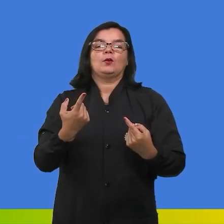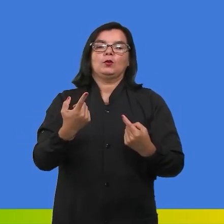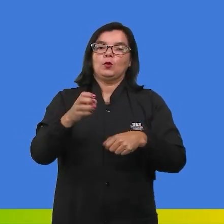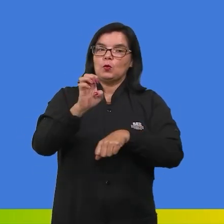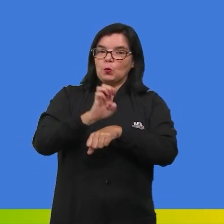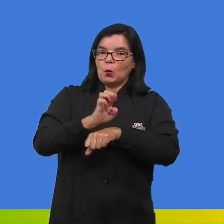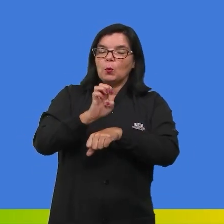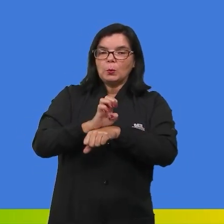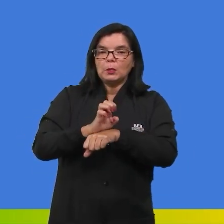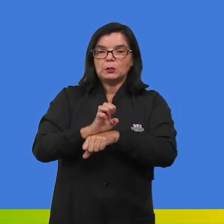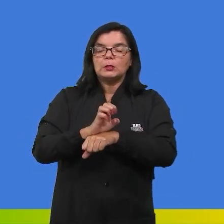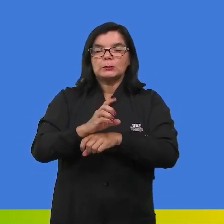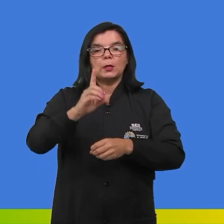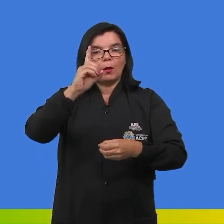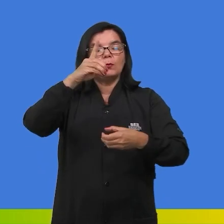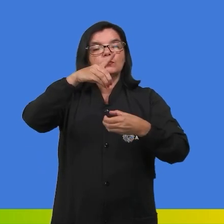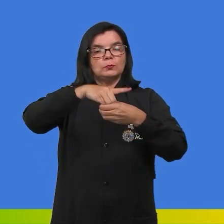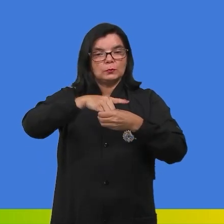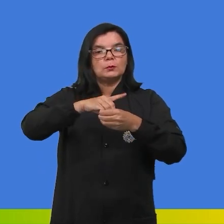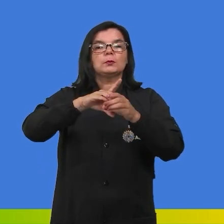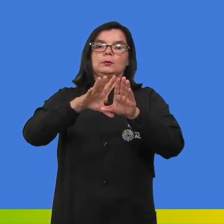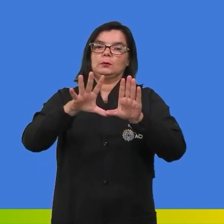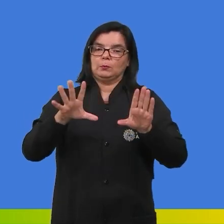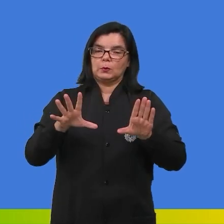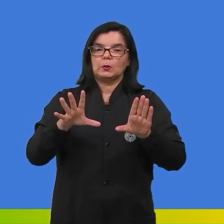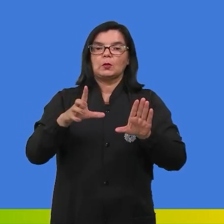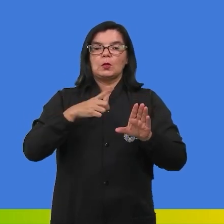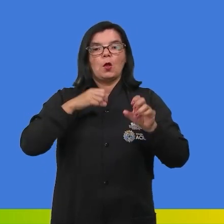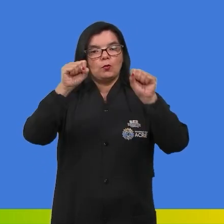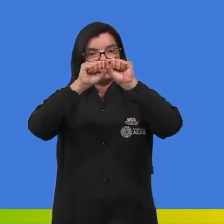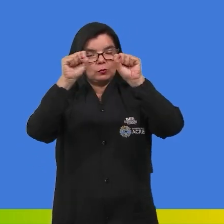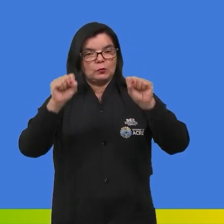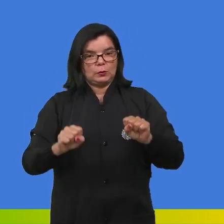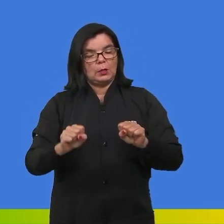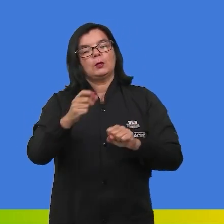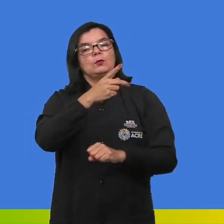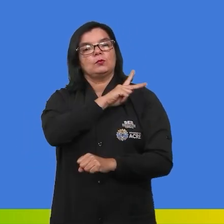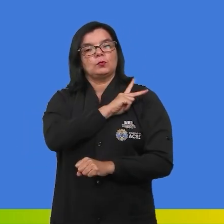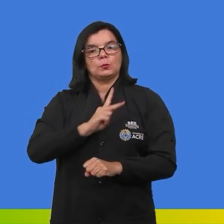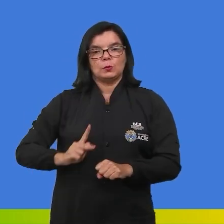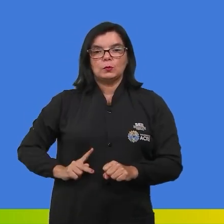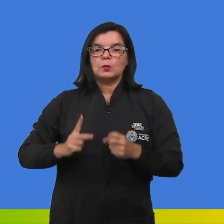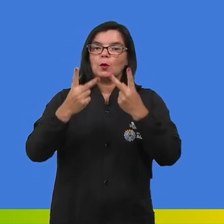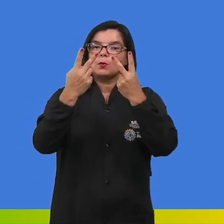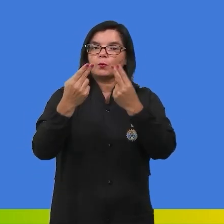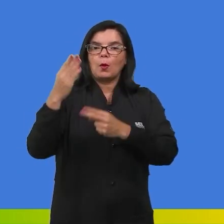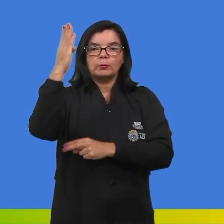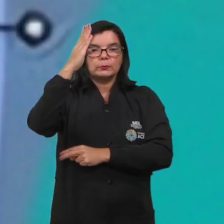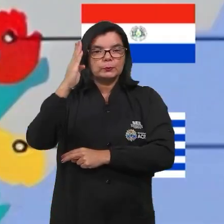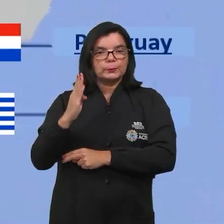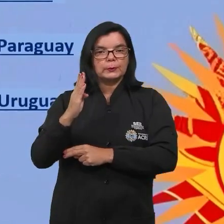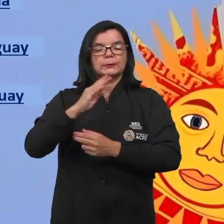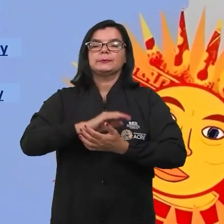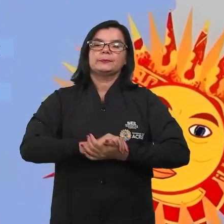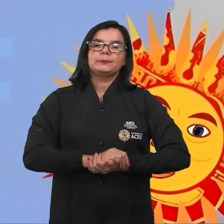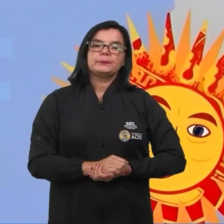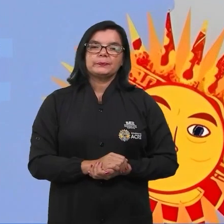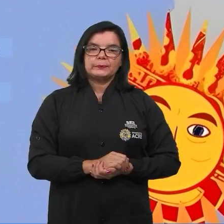hoje uma república democrática de direito, né? Ou seja, o sistema é o presidencialismo, assim como no Brasil. Bom?